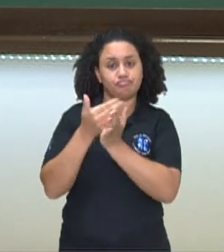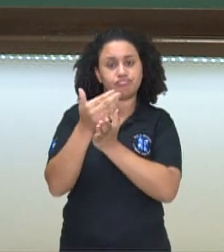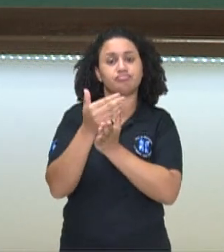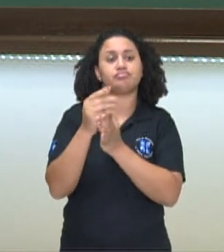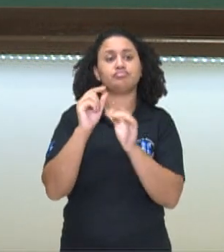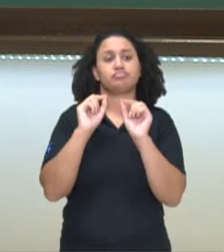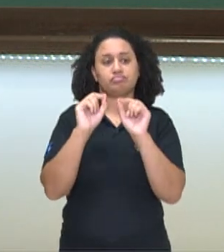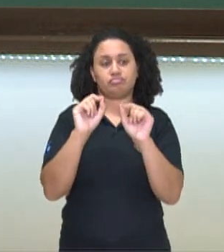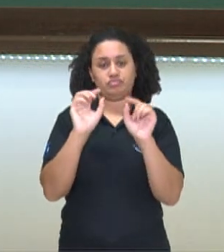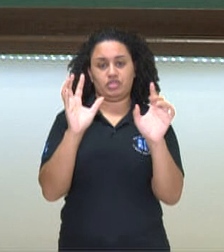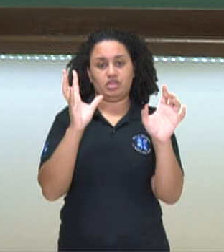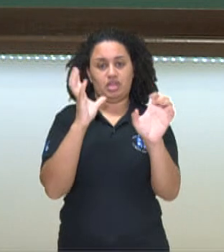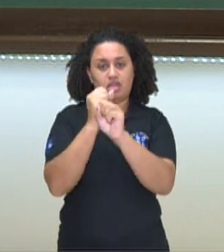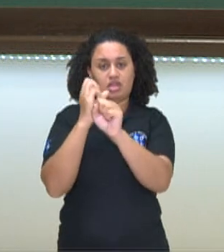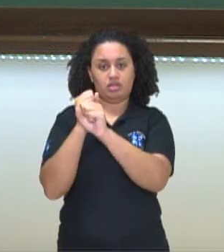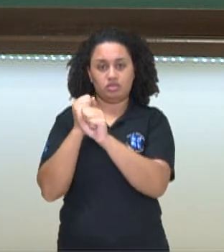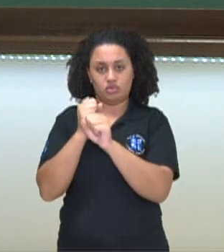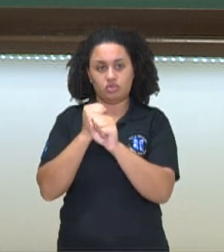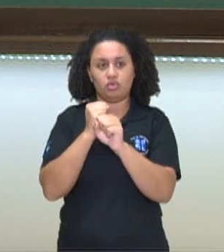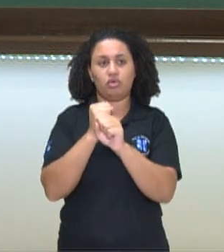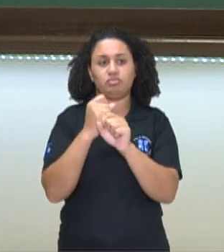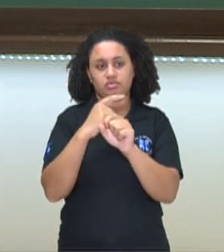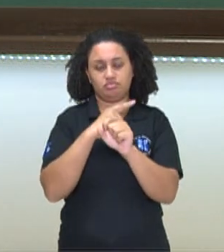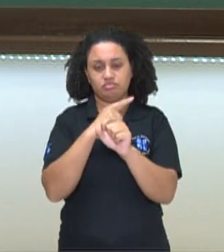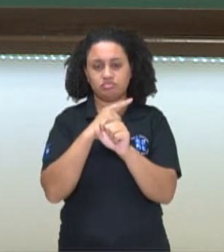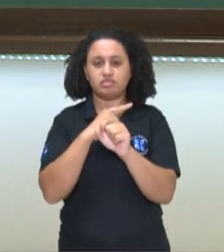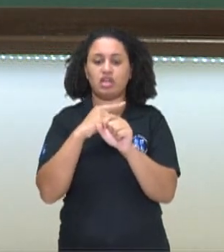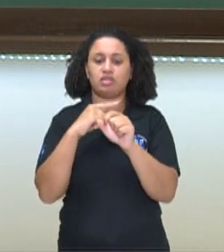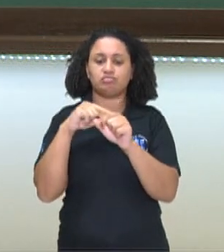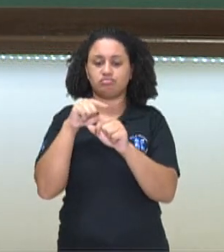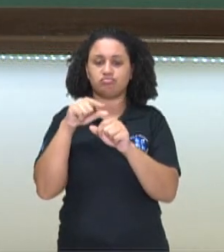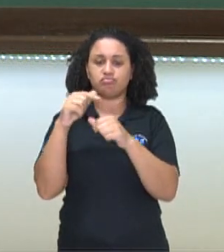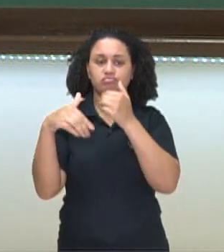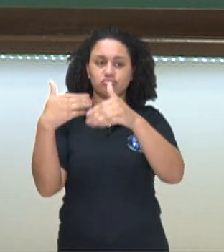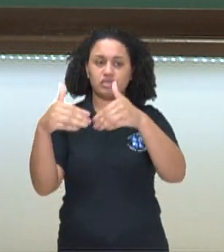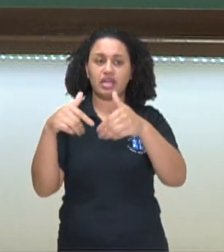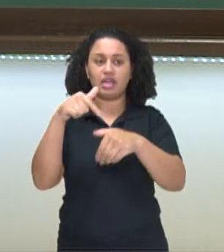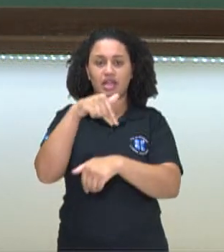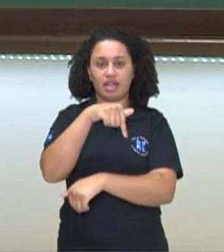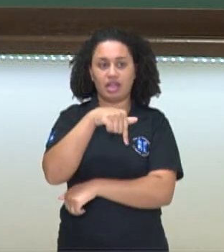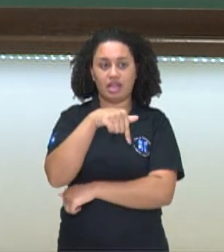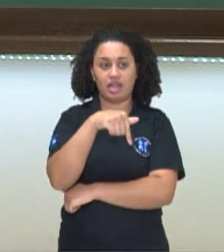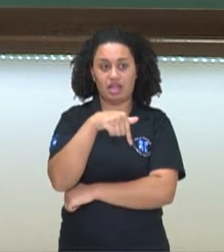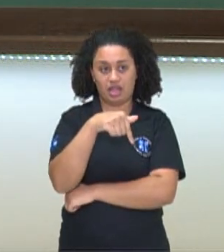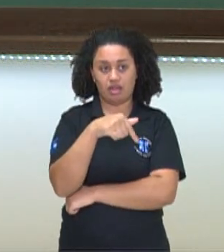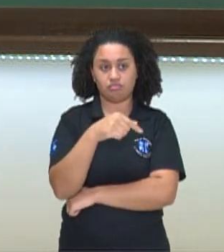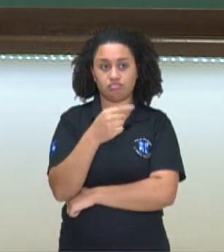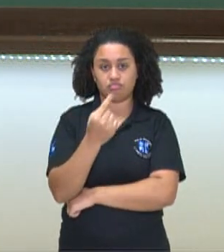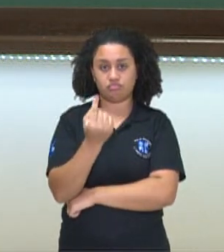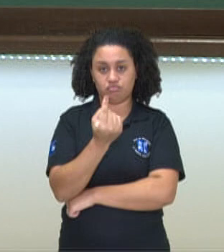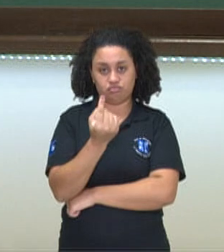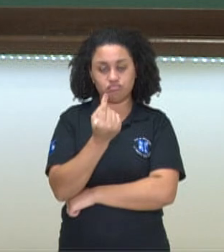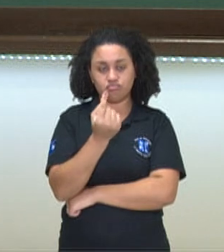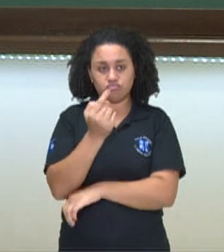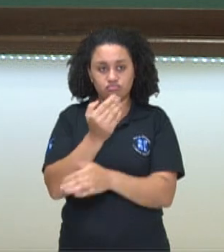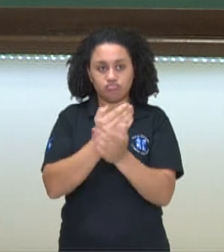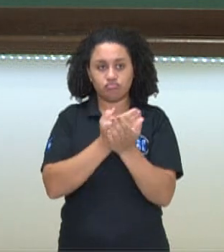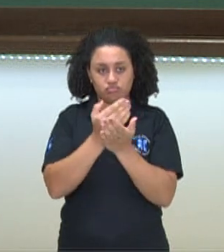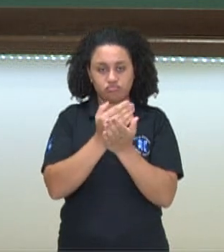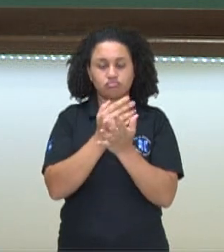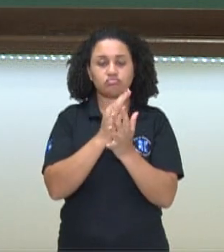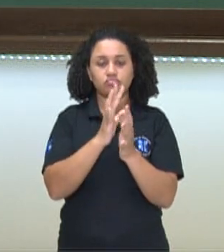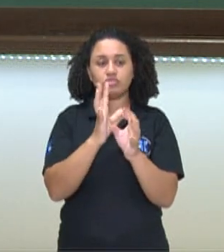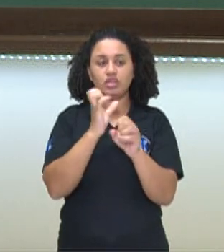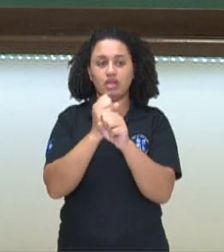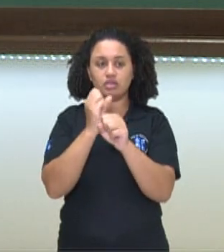a soma de carga elétrica dos corpos participantes de um processo é QI, que inicial, a soma